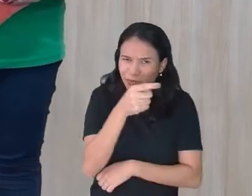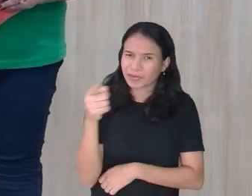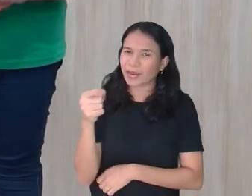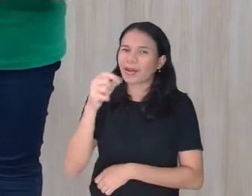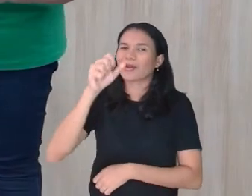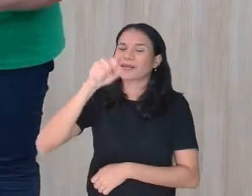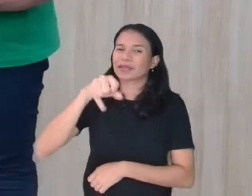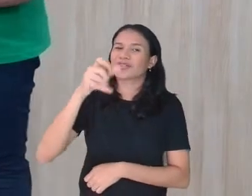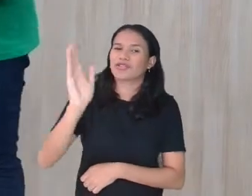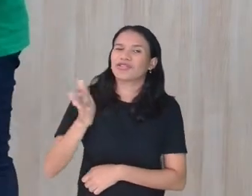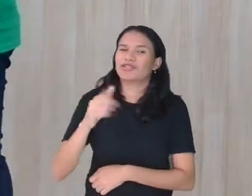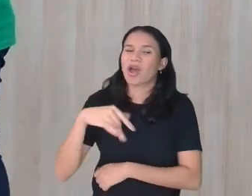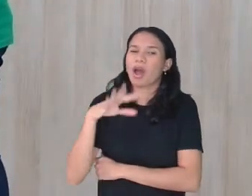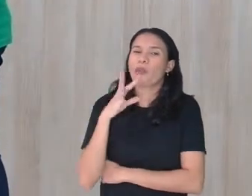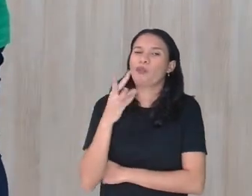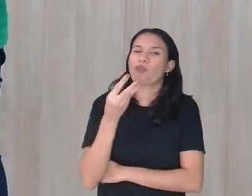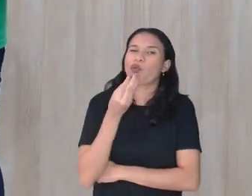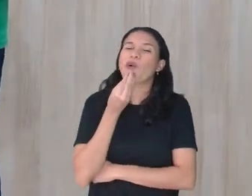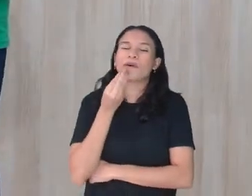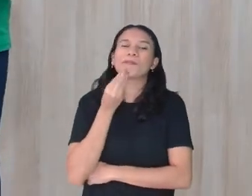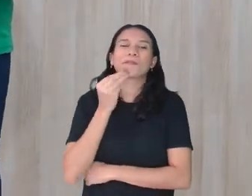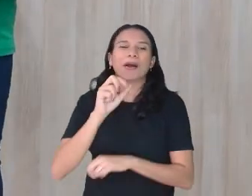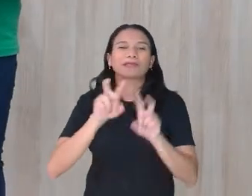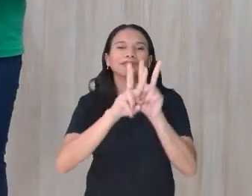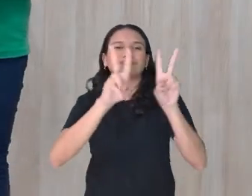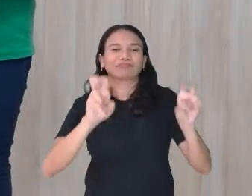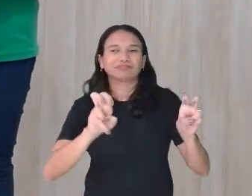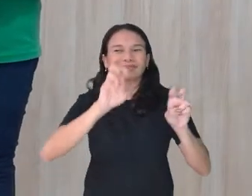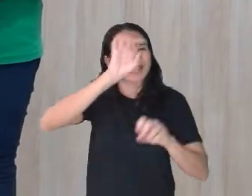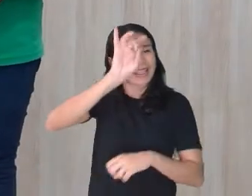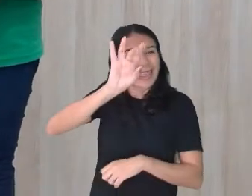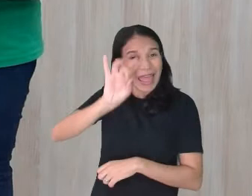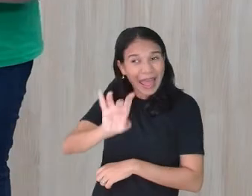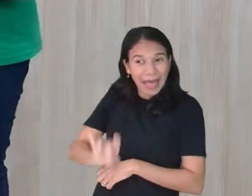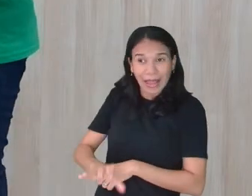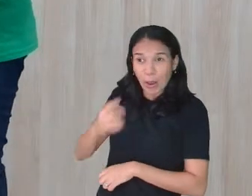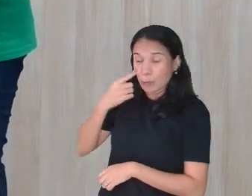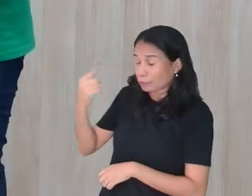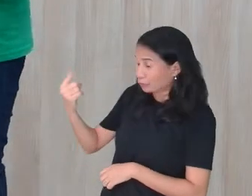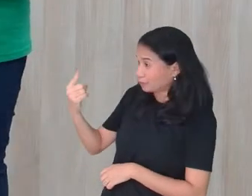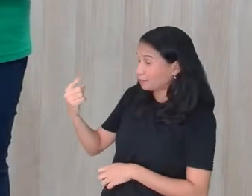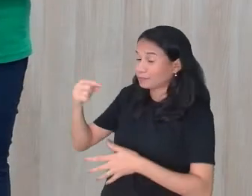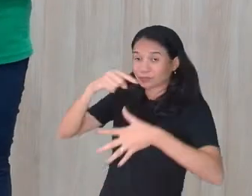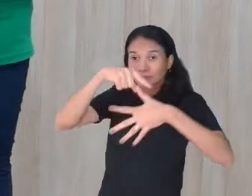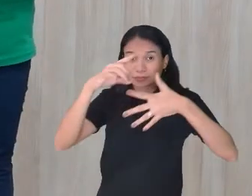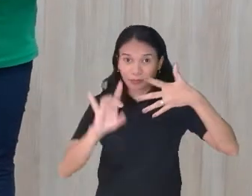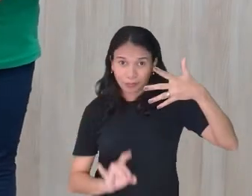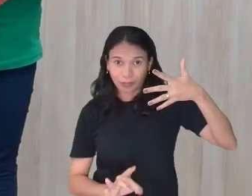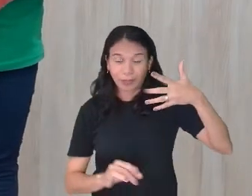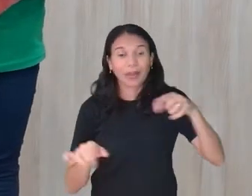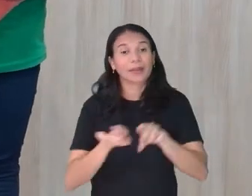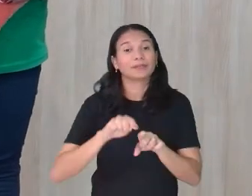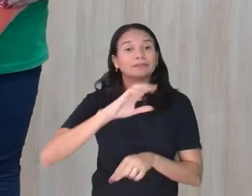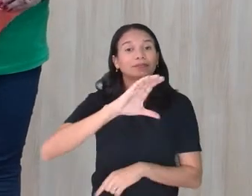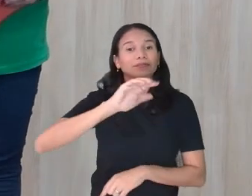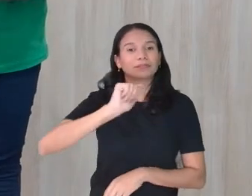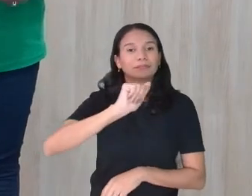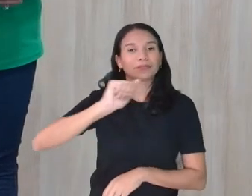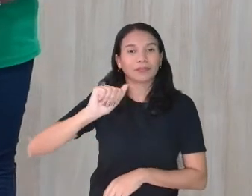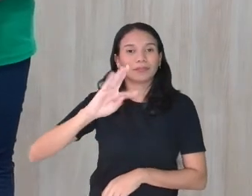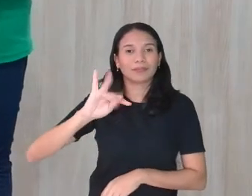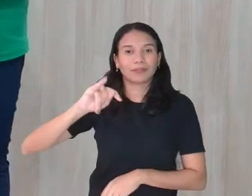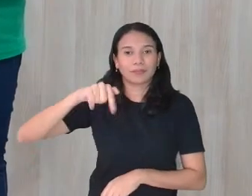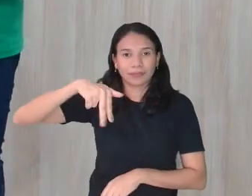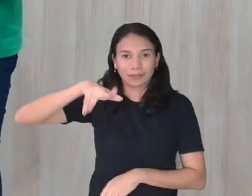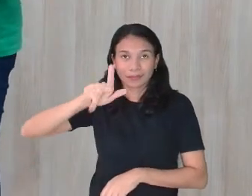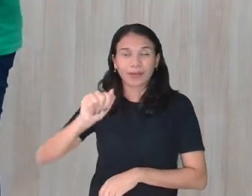algumas informações importantes aí a respeito de cada um dos biomas. Outra é a questão da caatinga, né? Algumas